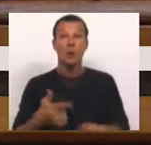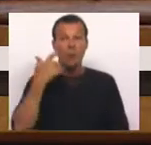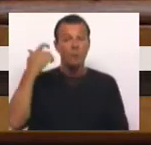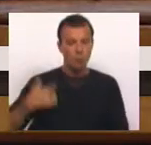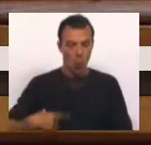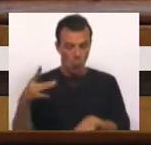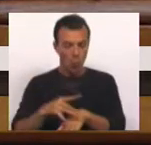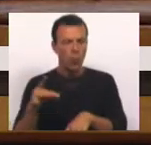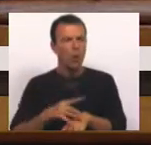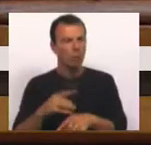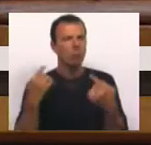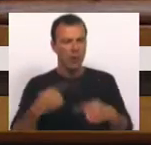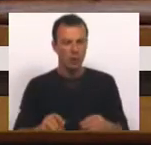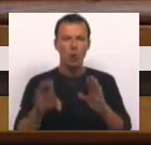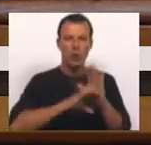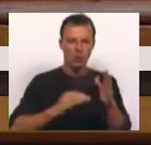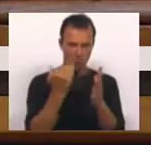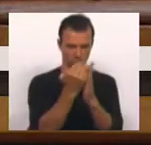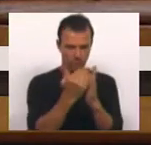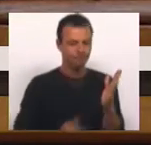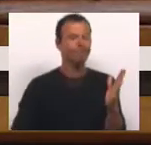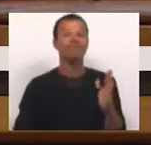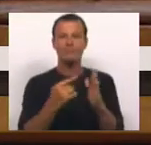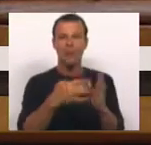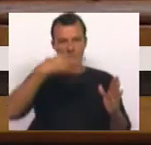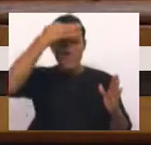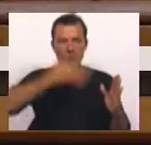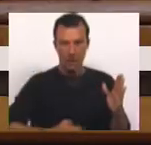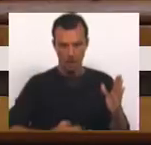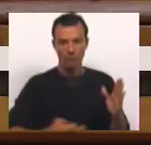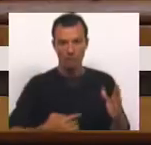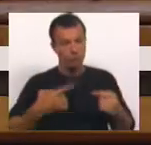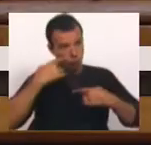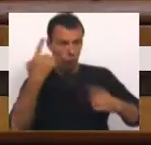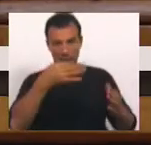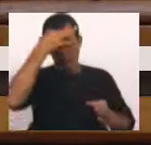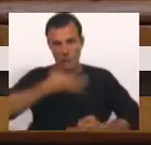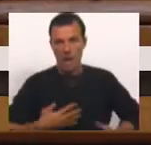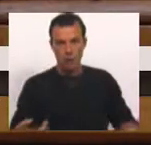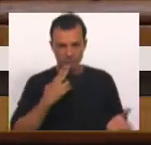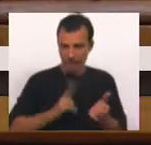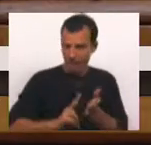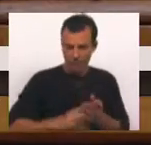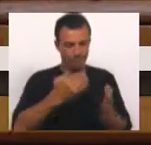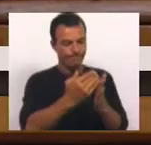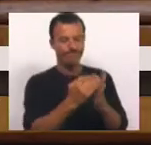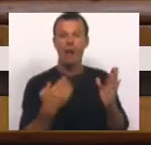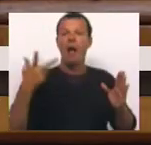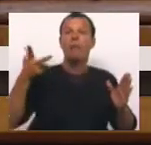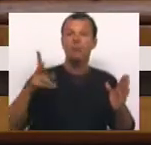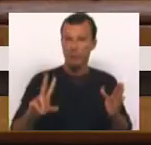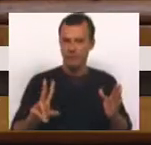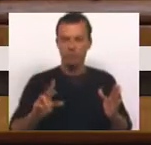preencher cumulativamente as seguintes condições: ser sério, tem de se revelar sincero e verdadeiro; ser livre, não pode